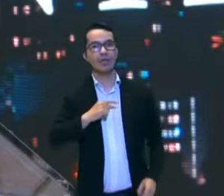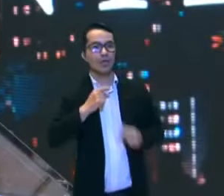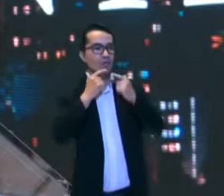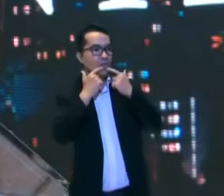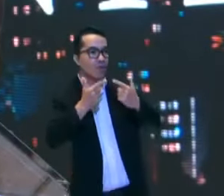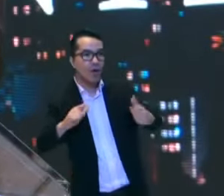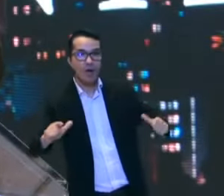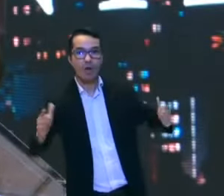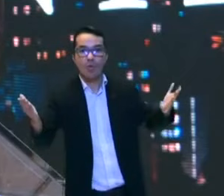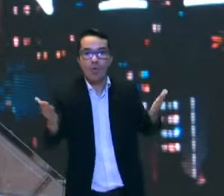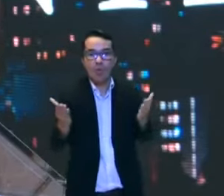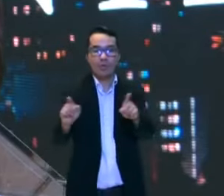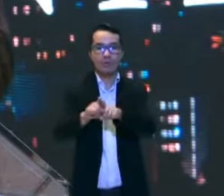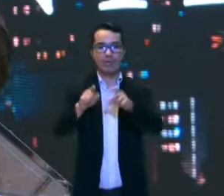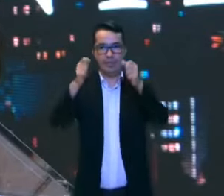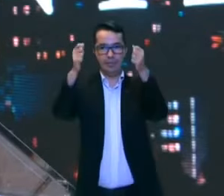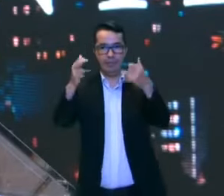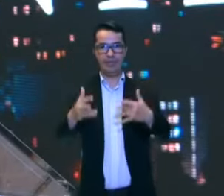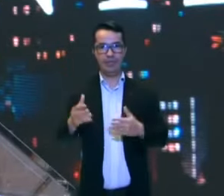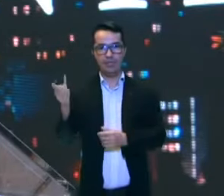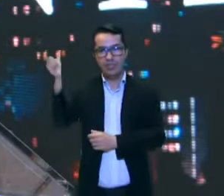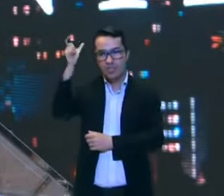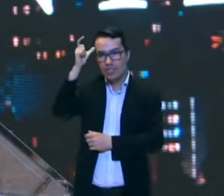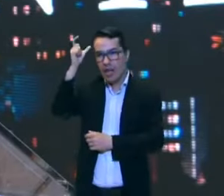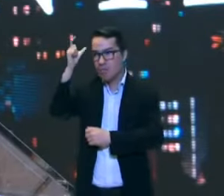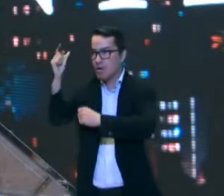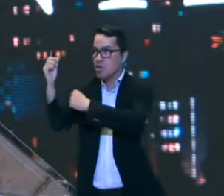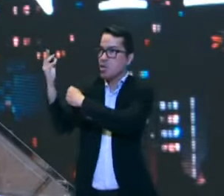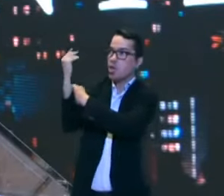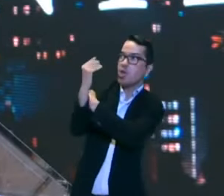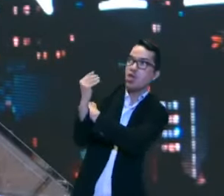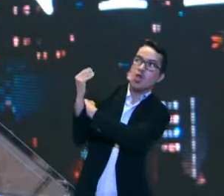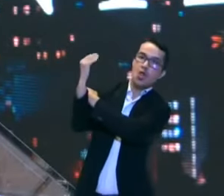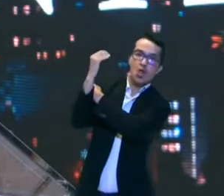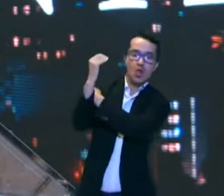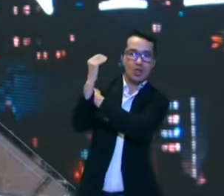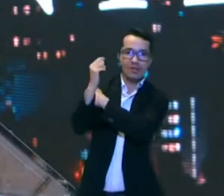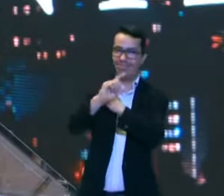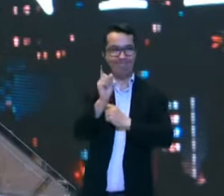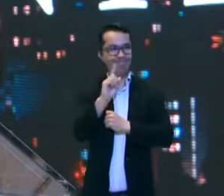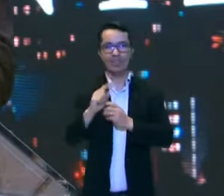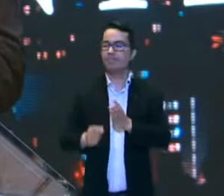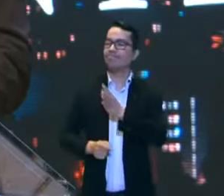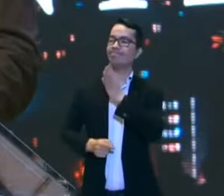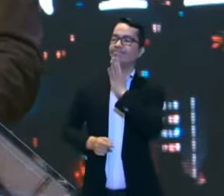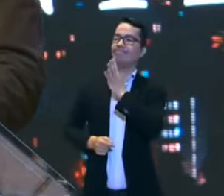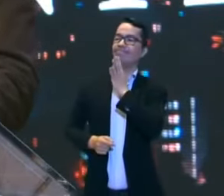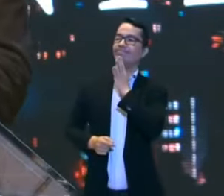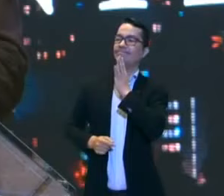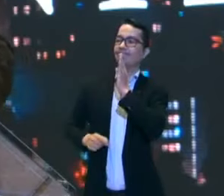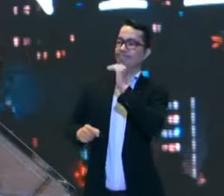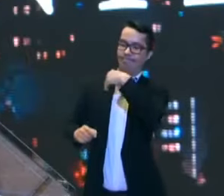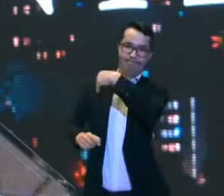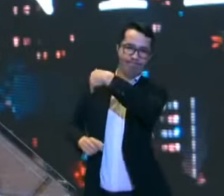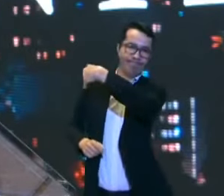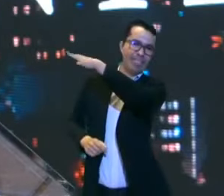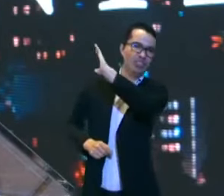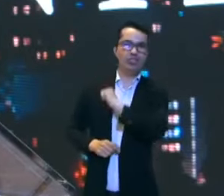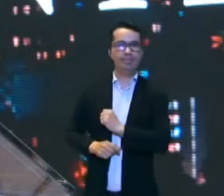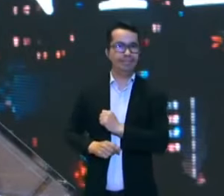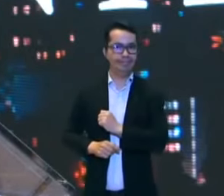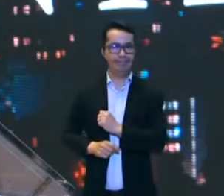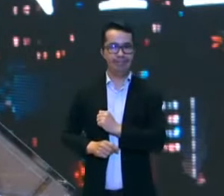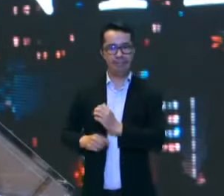vantagem sobre nós, pois conhecemos os seus planos malignos. A Bíblia está falando